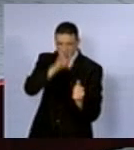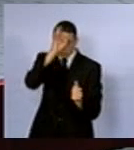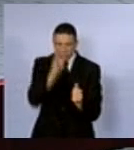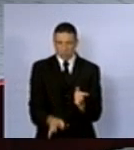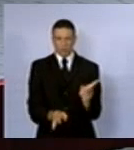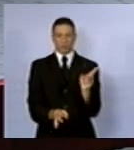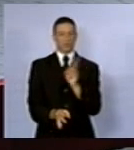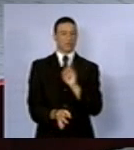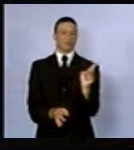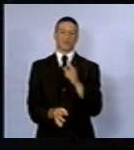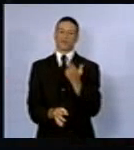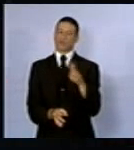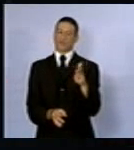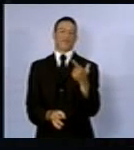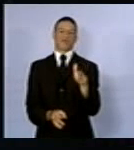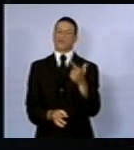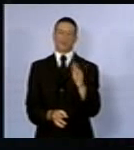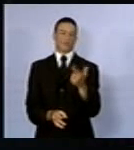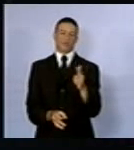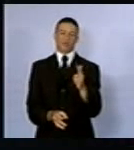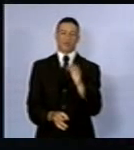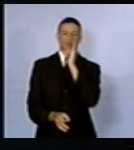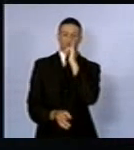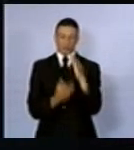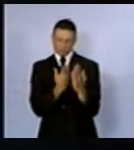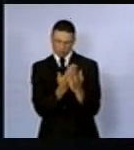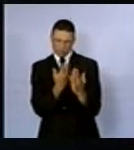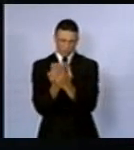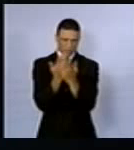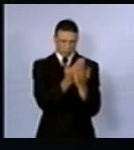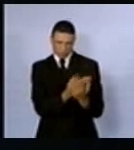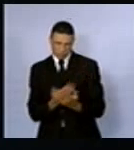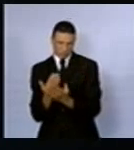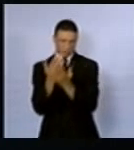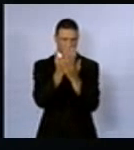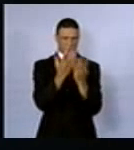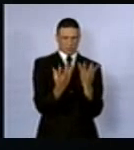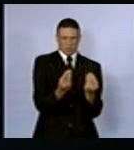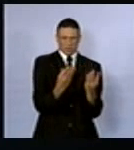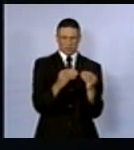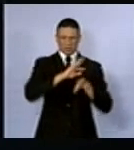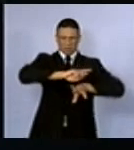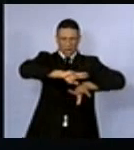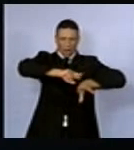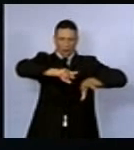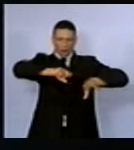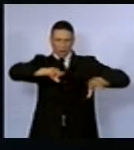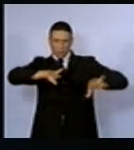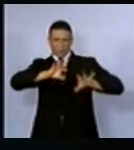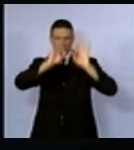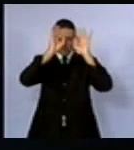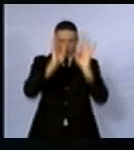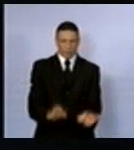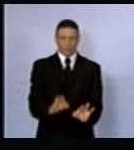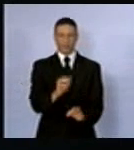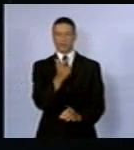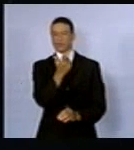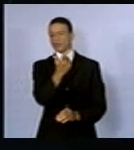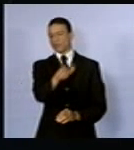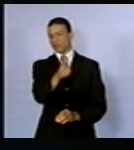confirmação dessa hipótese. Muitos estudos foram feitos e não consegue se estabelecer